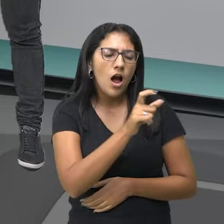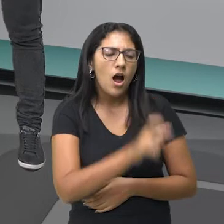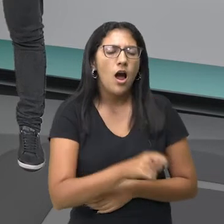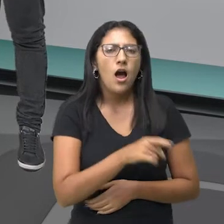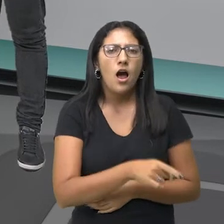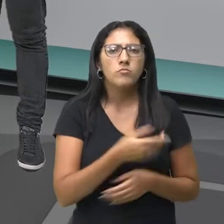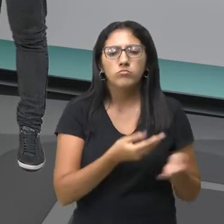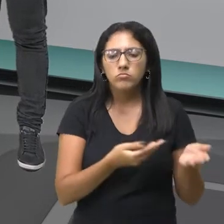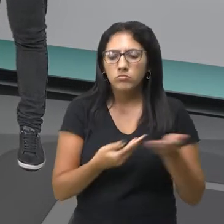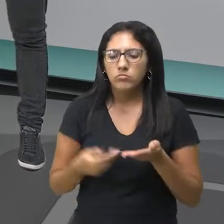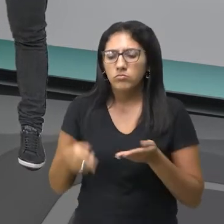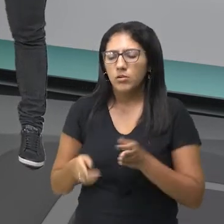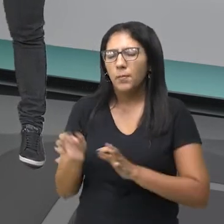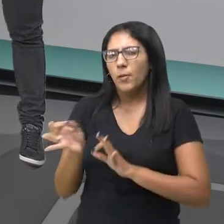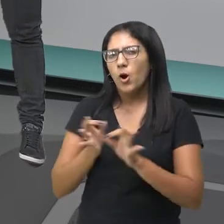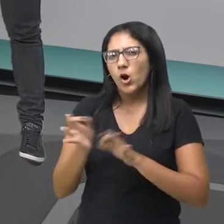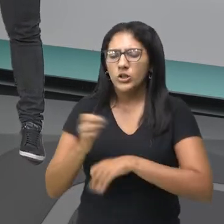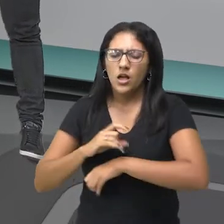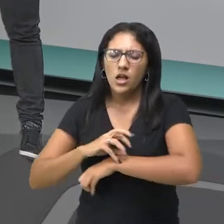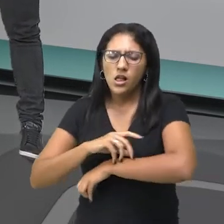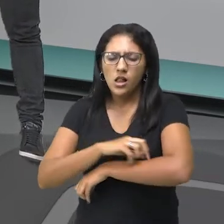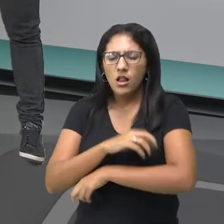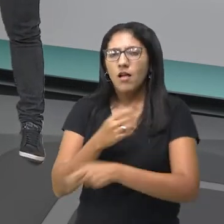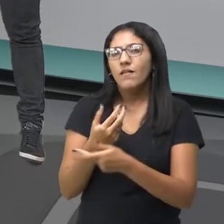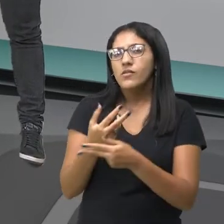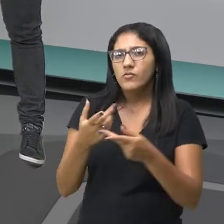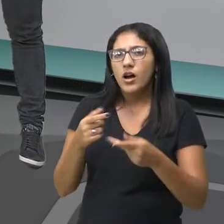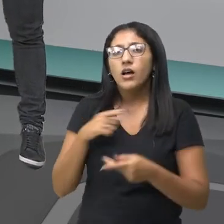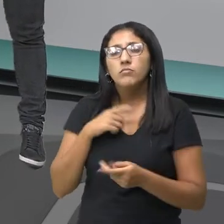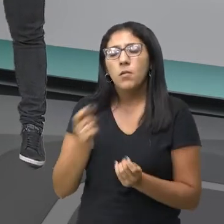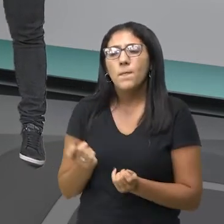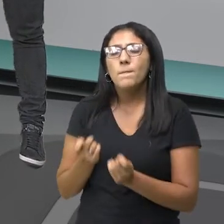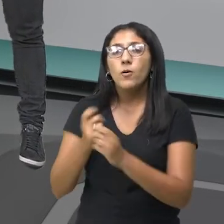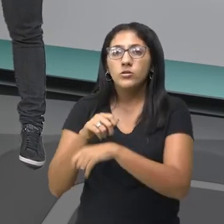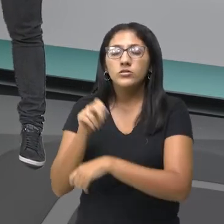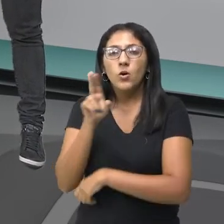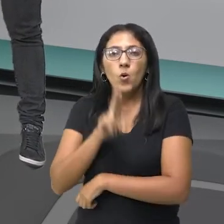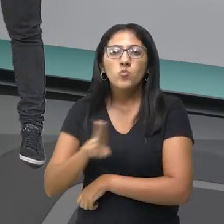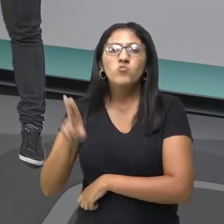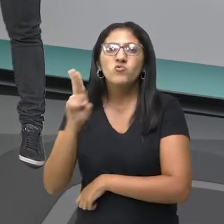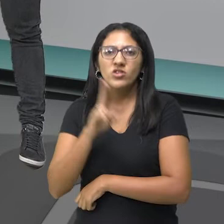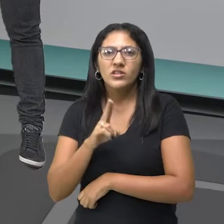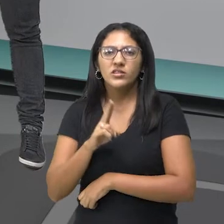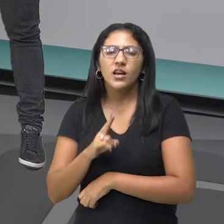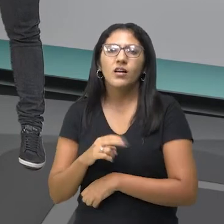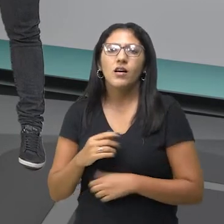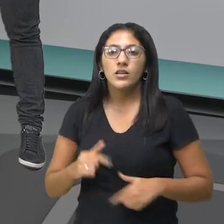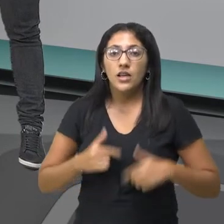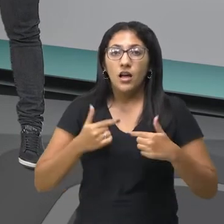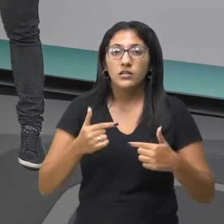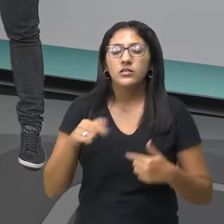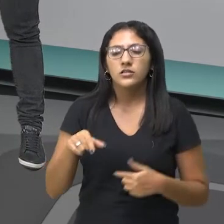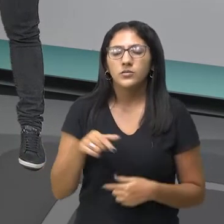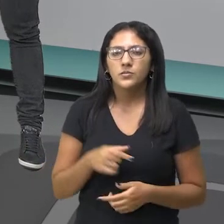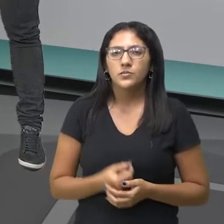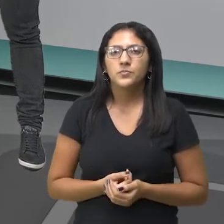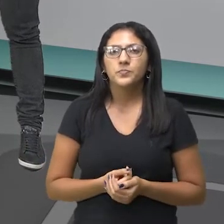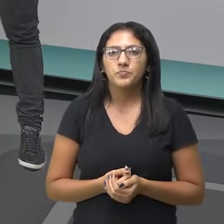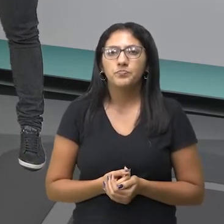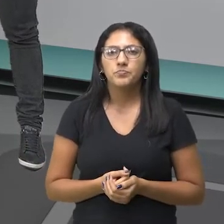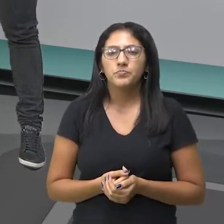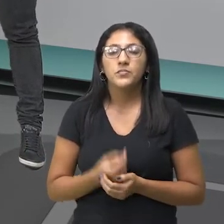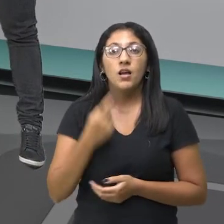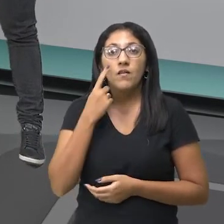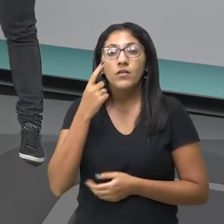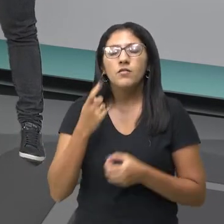Steve, que ajuda a treinar os animais, os insetos, para que eles possam ser utilizados ali nas cenas dos filmes. E o nosso texto,